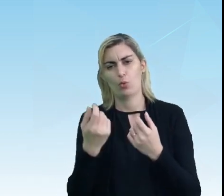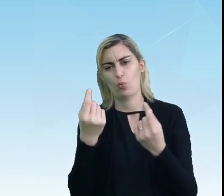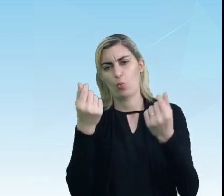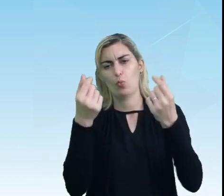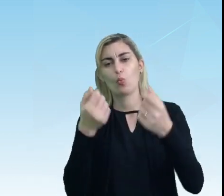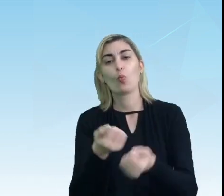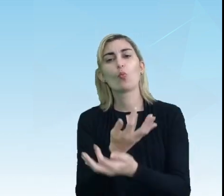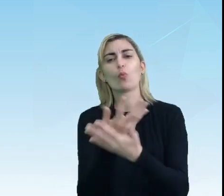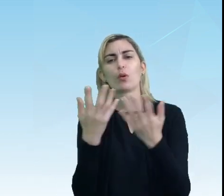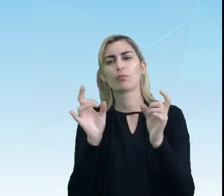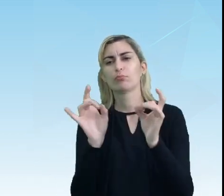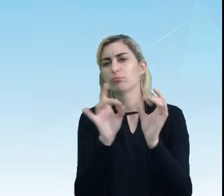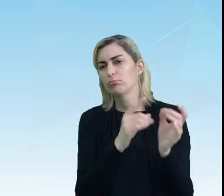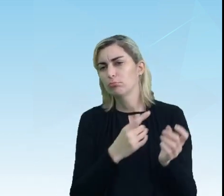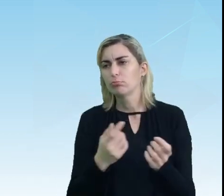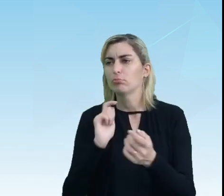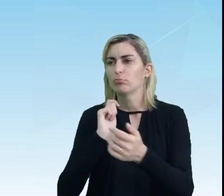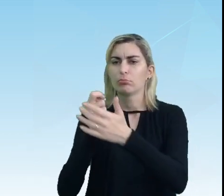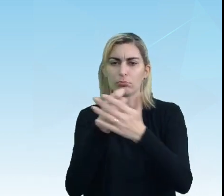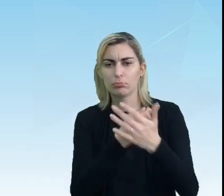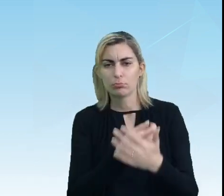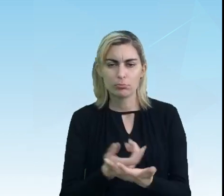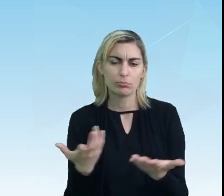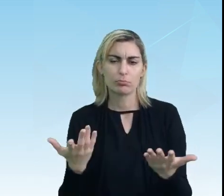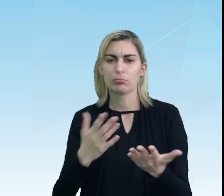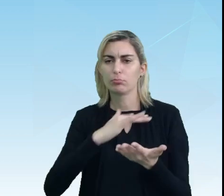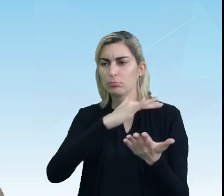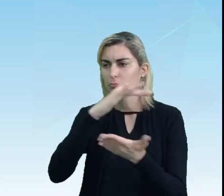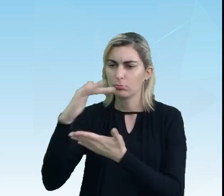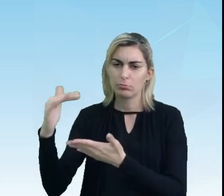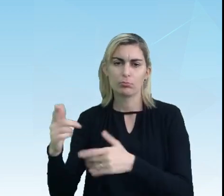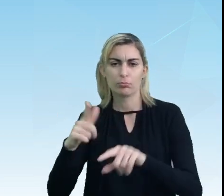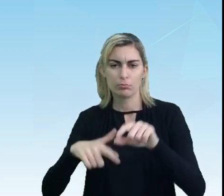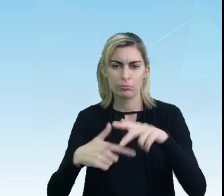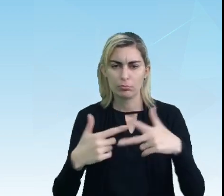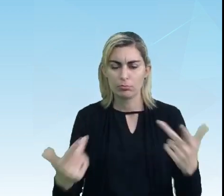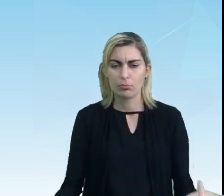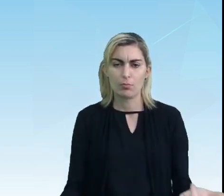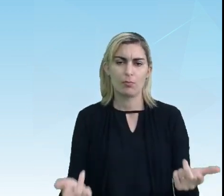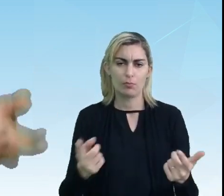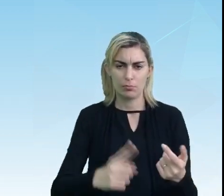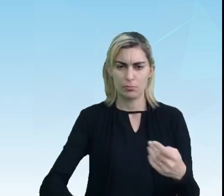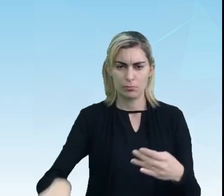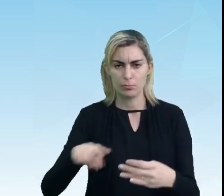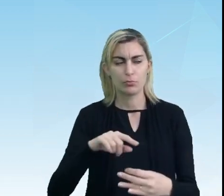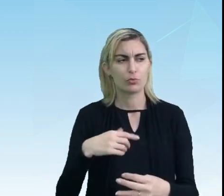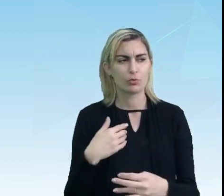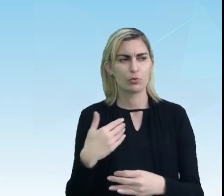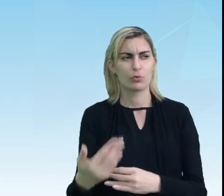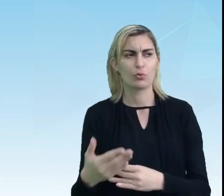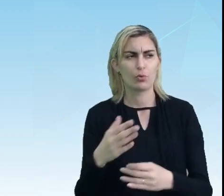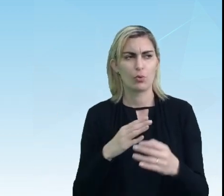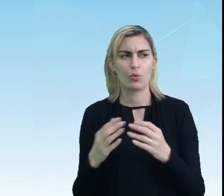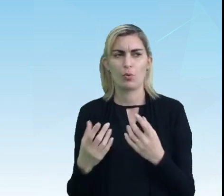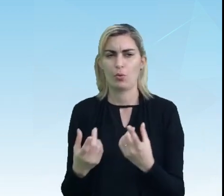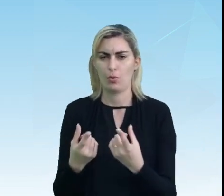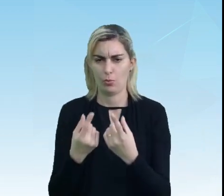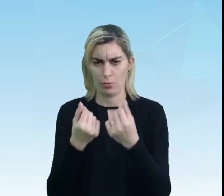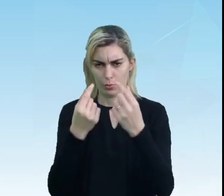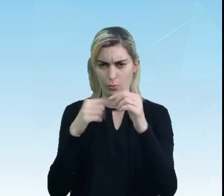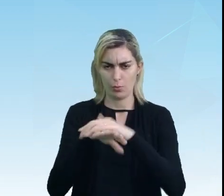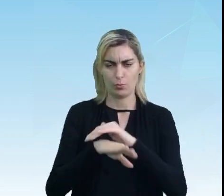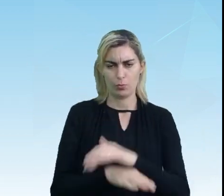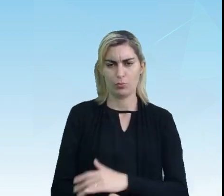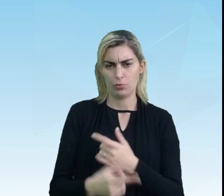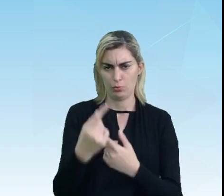preços, a distribuição, os investimentos, a demanda de certos produtos, gerando com isso um acúmulo do capital,